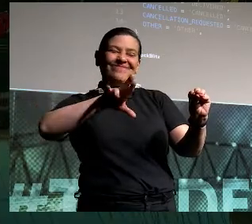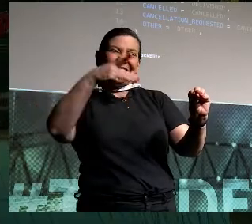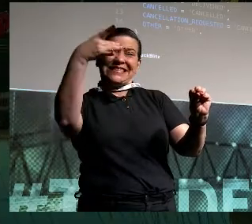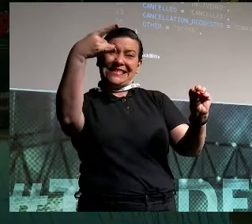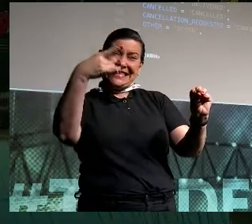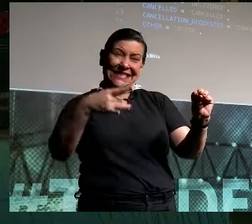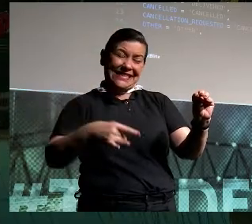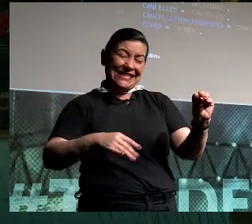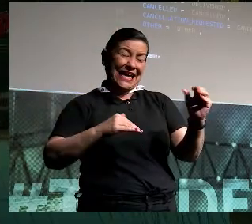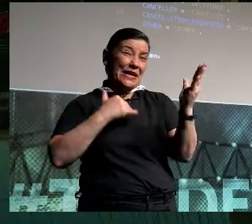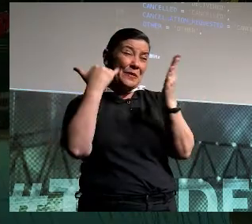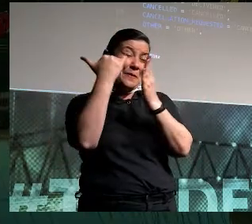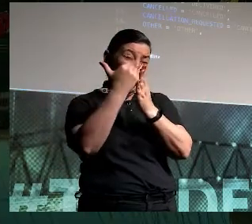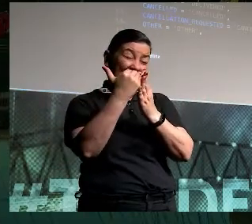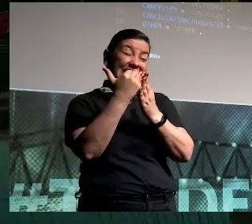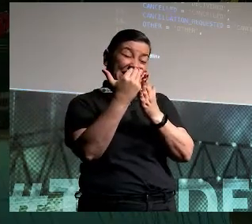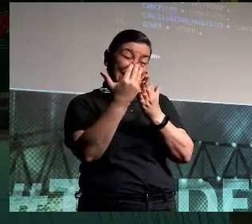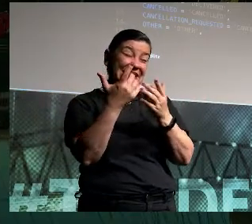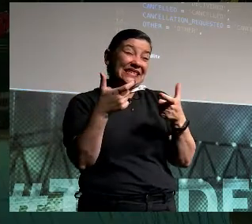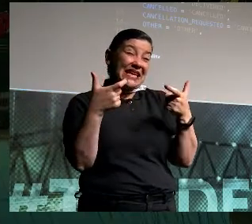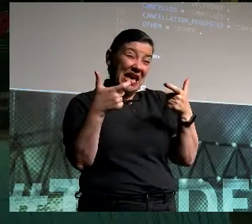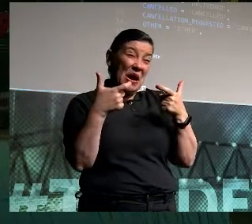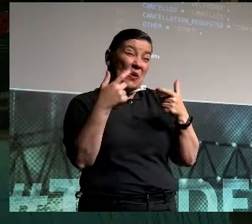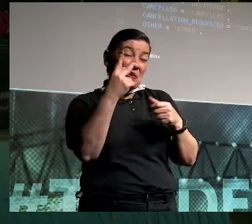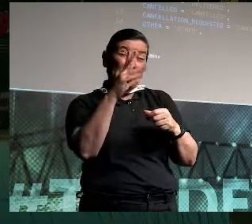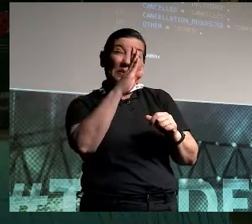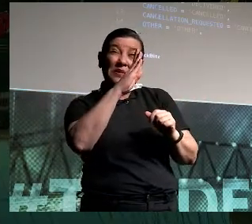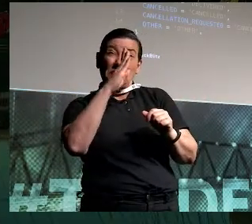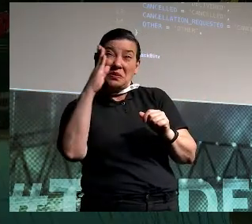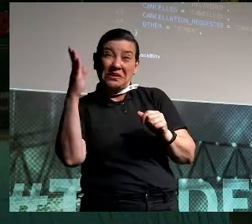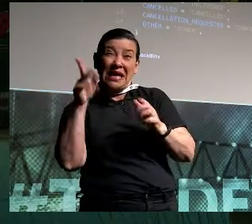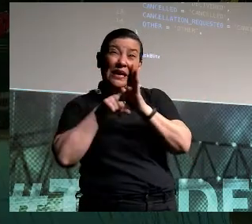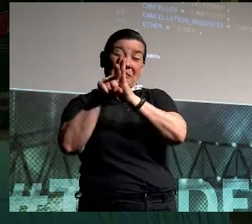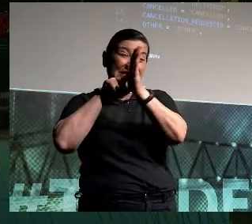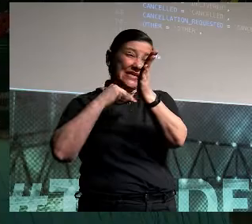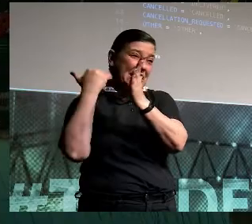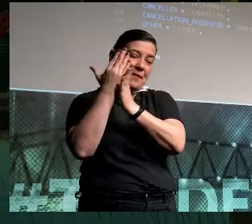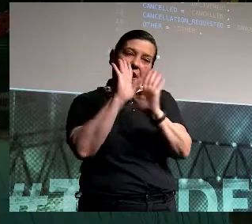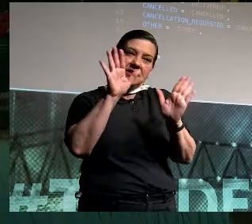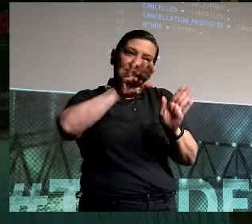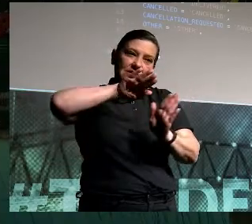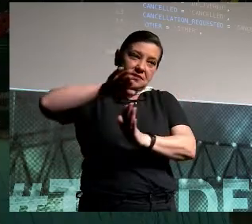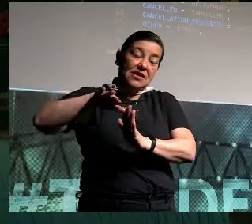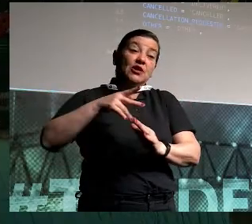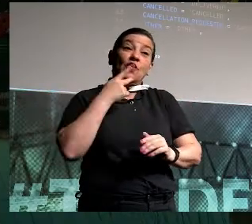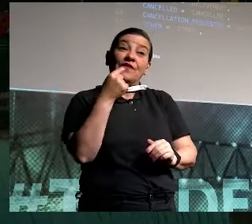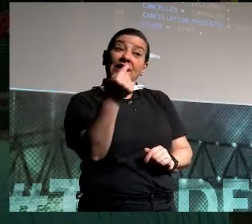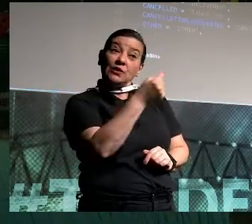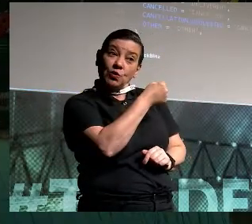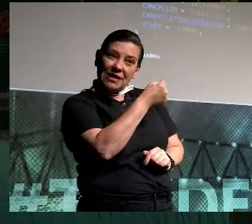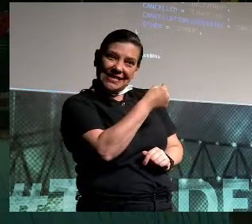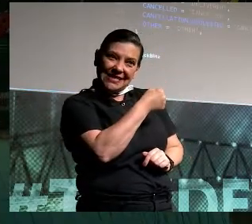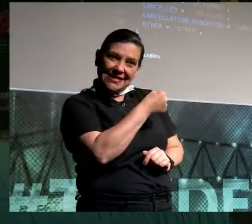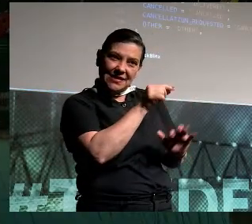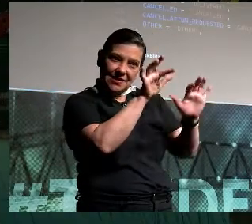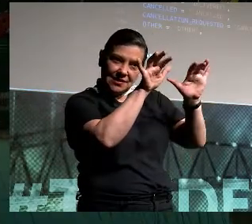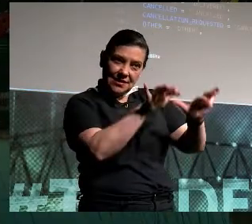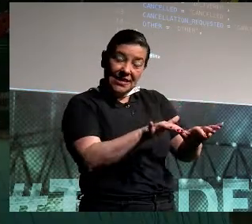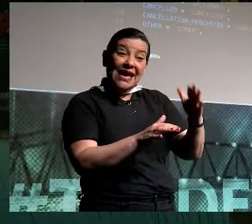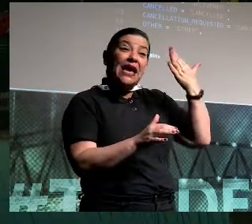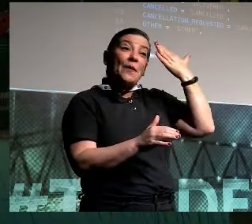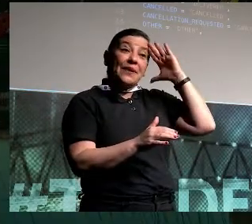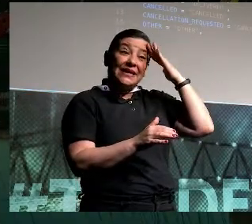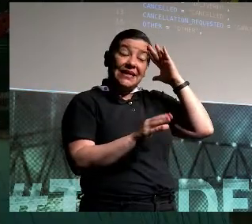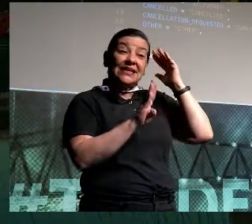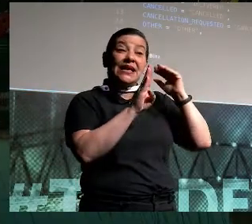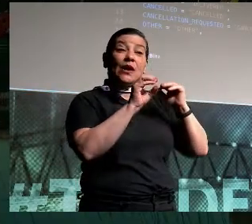do que é, mas pode ser chato para o usuário da sua biblioteca, do seu service e tudo mais. Mas eu estou falando, olha, esse metadata, ele tem que entender um